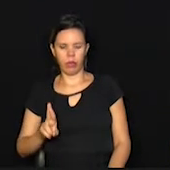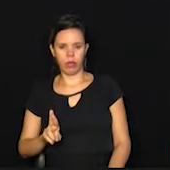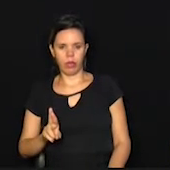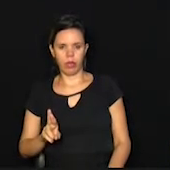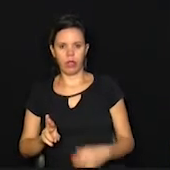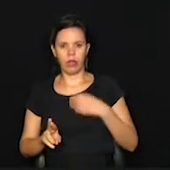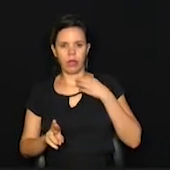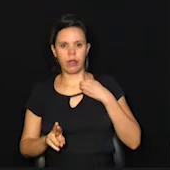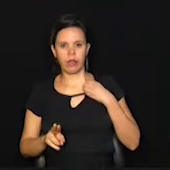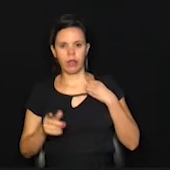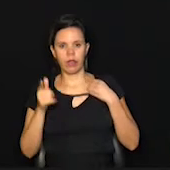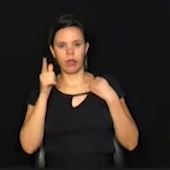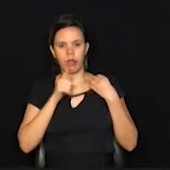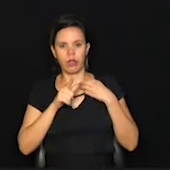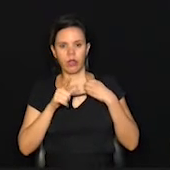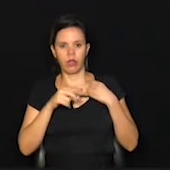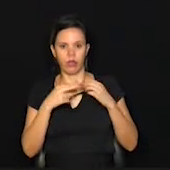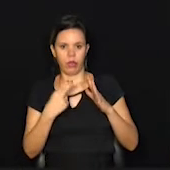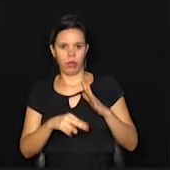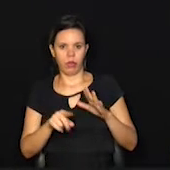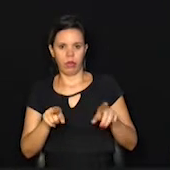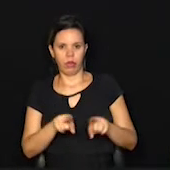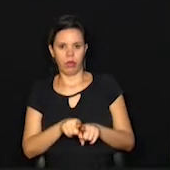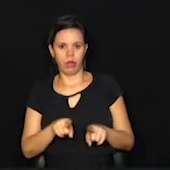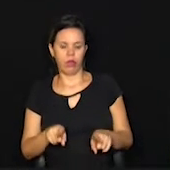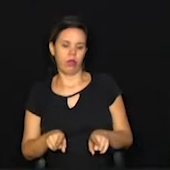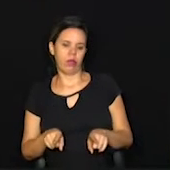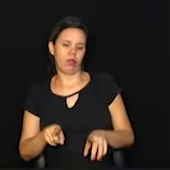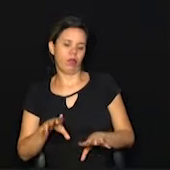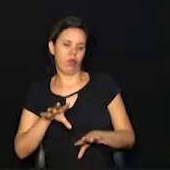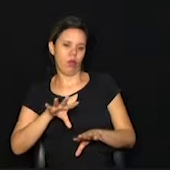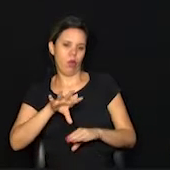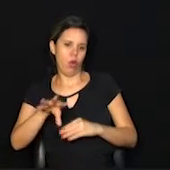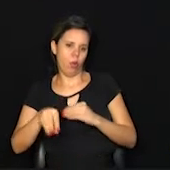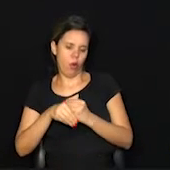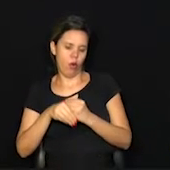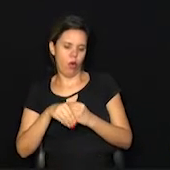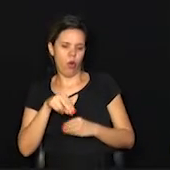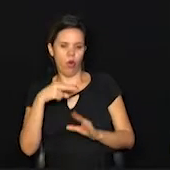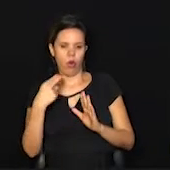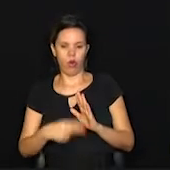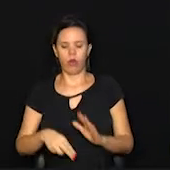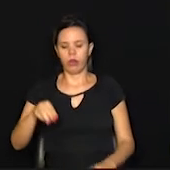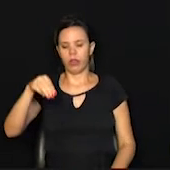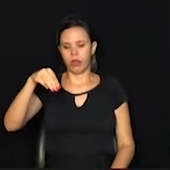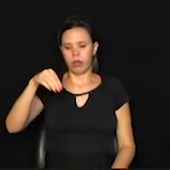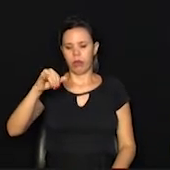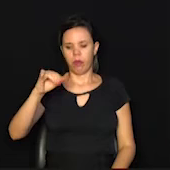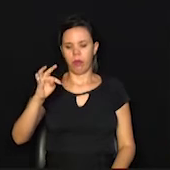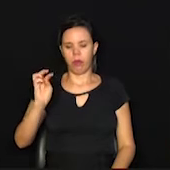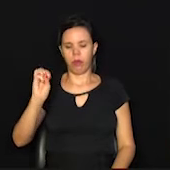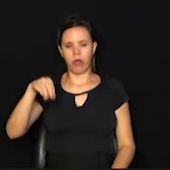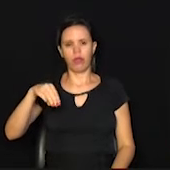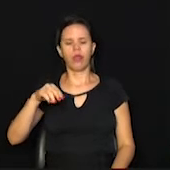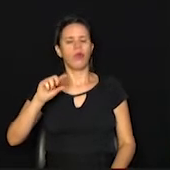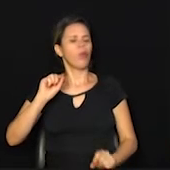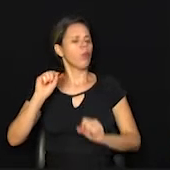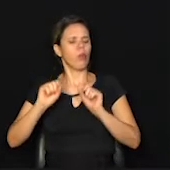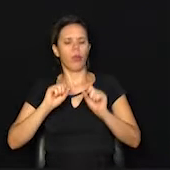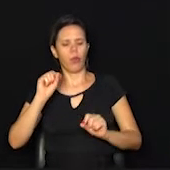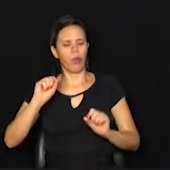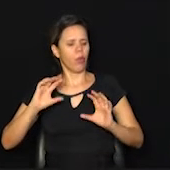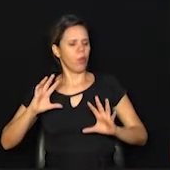recuperou o nome dele ele incorporou esse Milton nome que não estava Originalmente é isso tudo